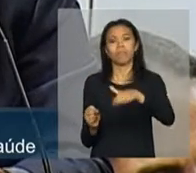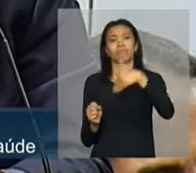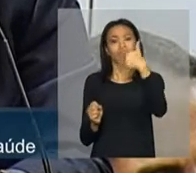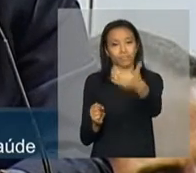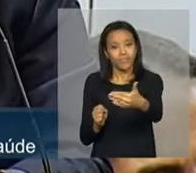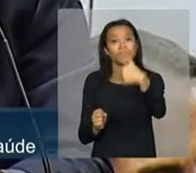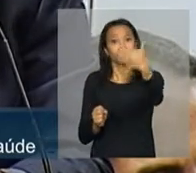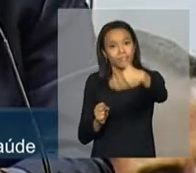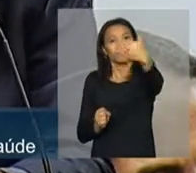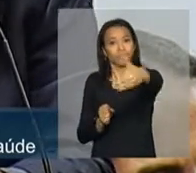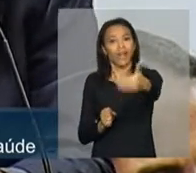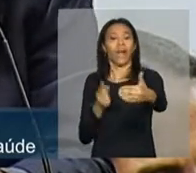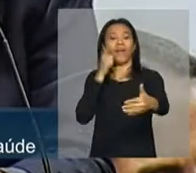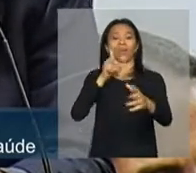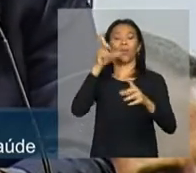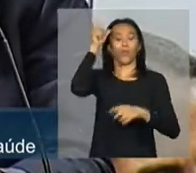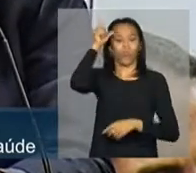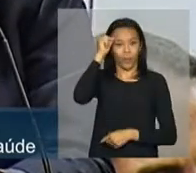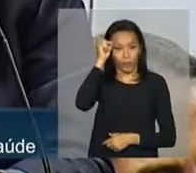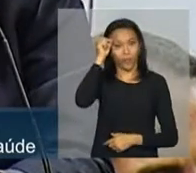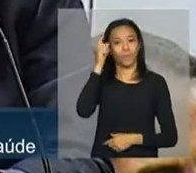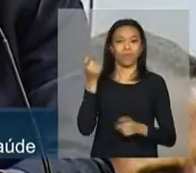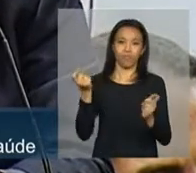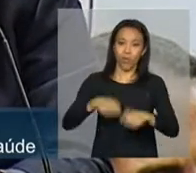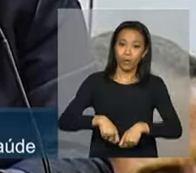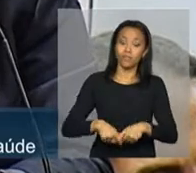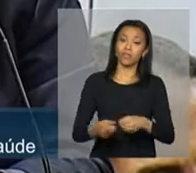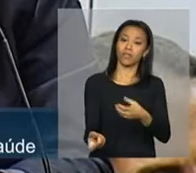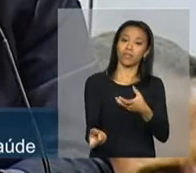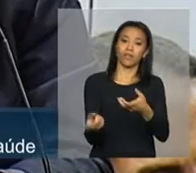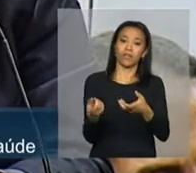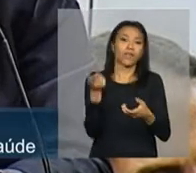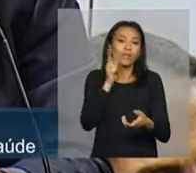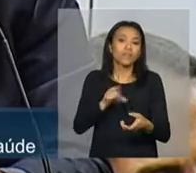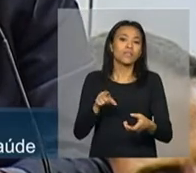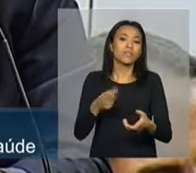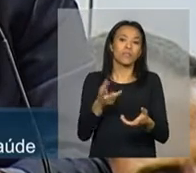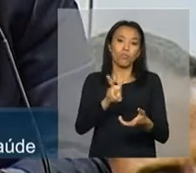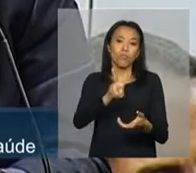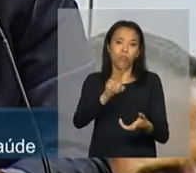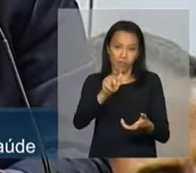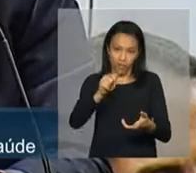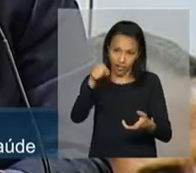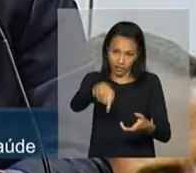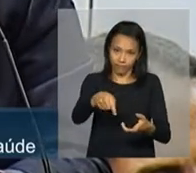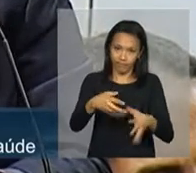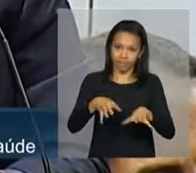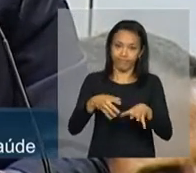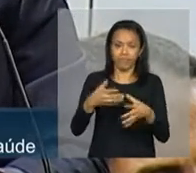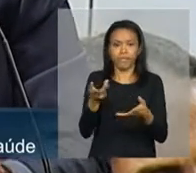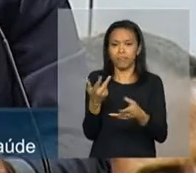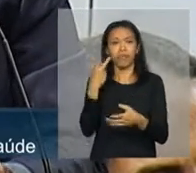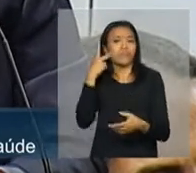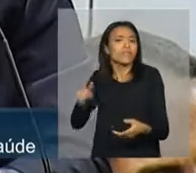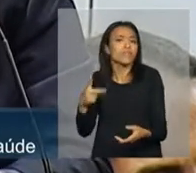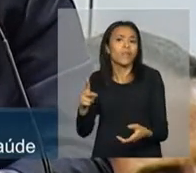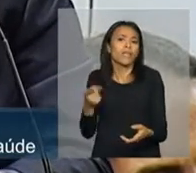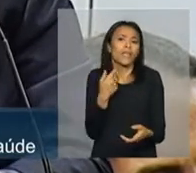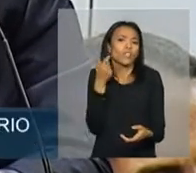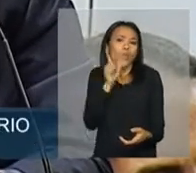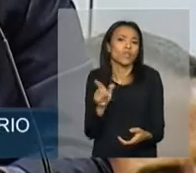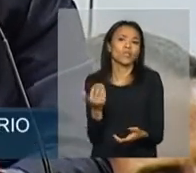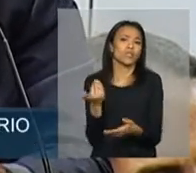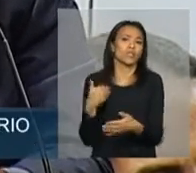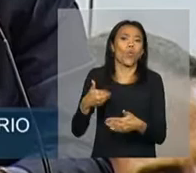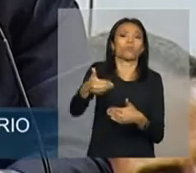será possível que ele já retome o processo de cadastramento a partir do momento em que eles pararam e não da Etapa que ele